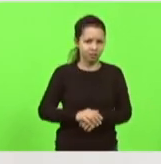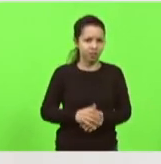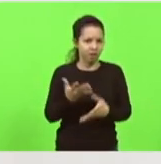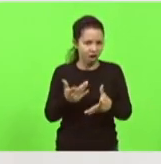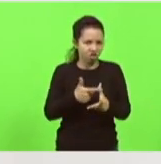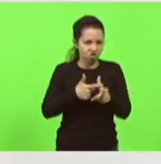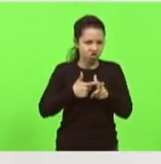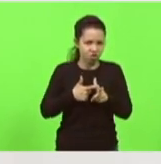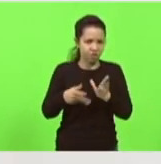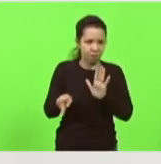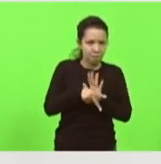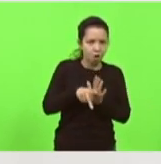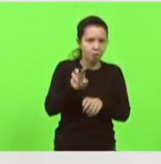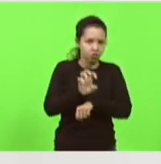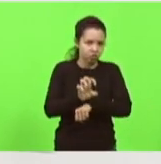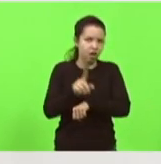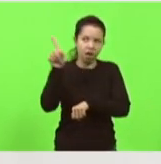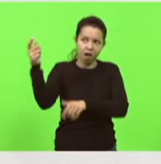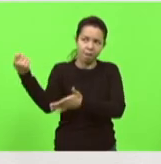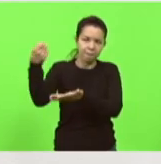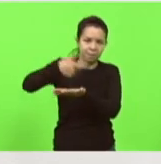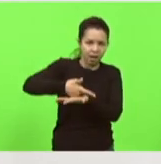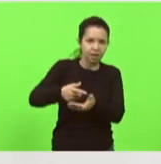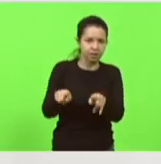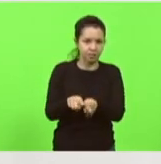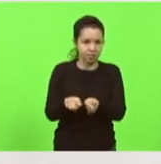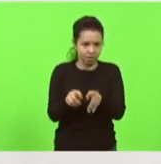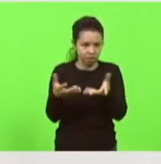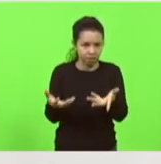do governo do estadual? O que mais vocês querem?